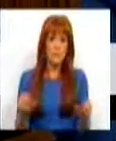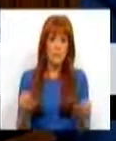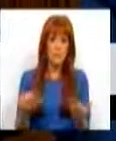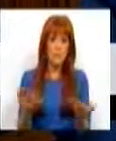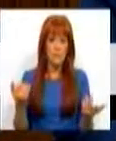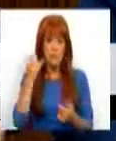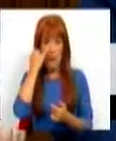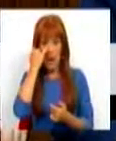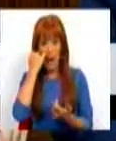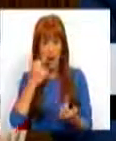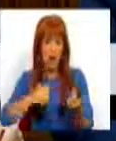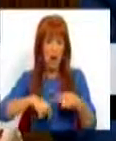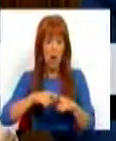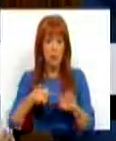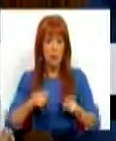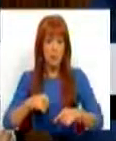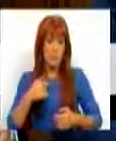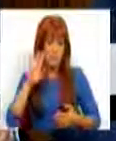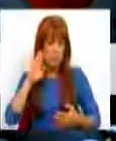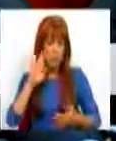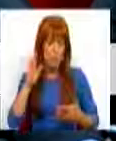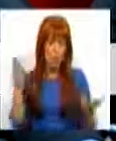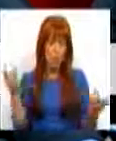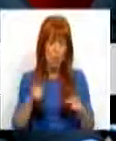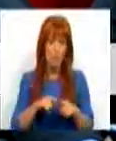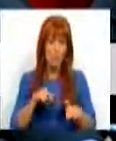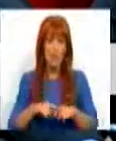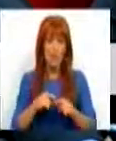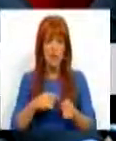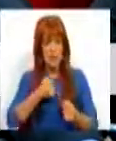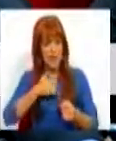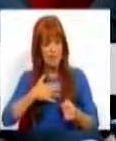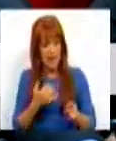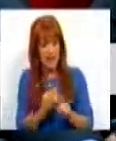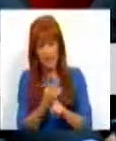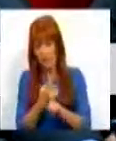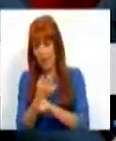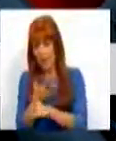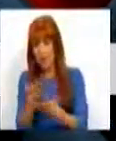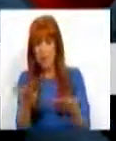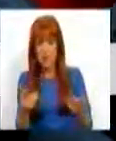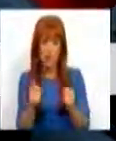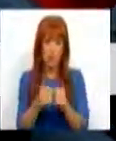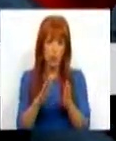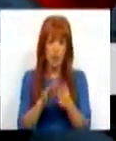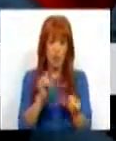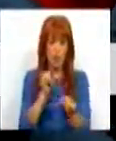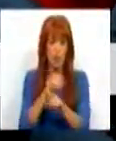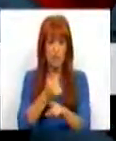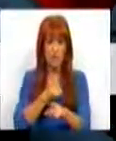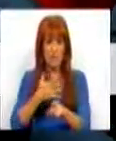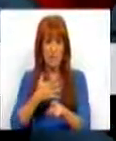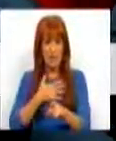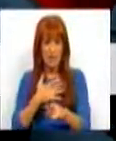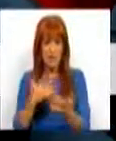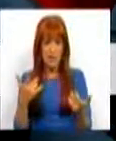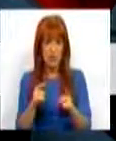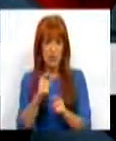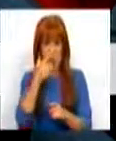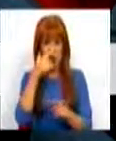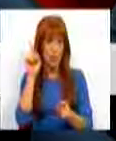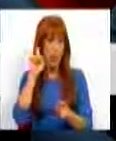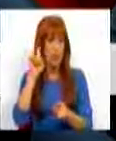facto, nós também reconhecemos que nestas empresas e em todas as empresas, os